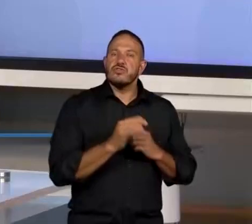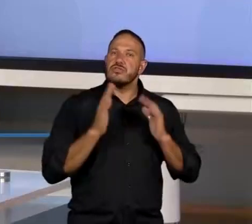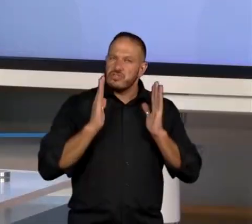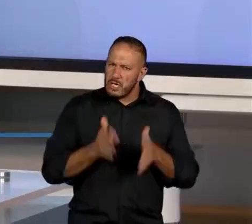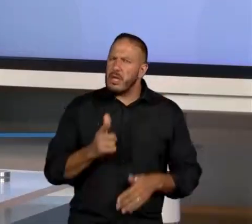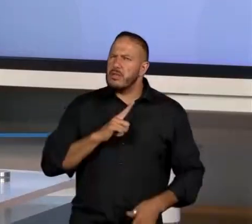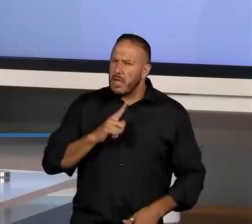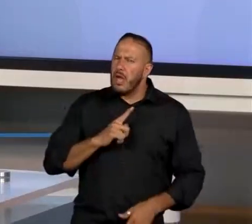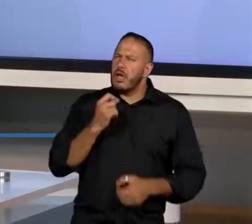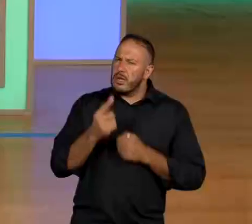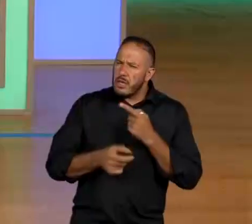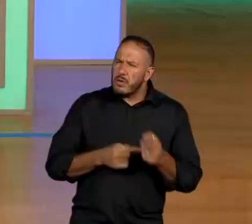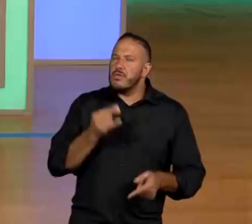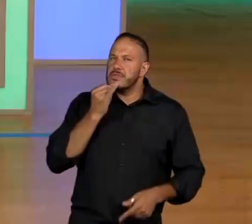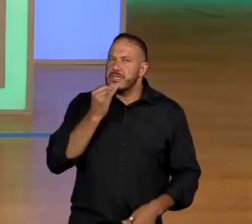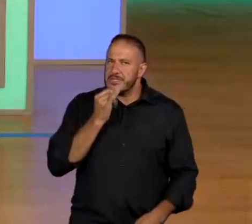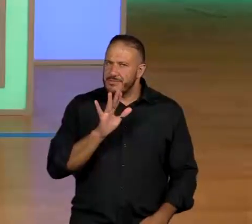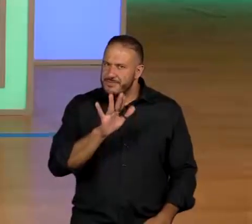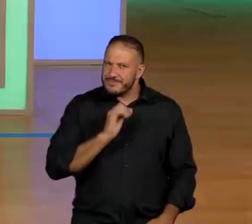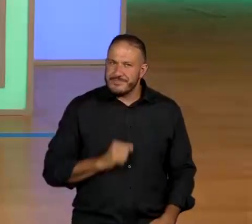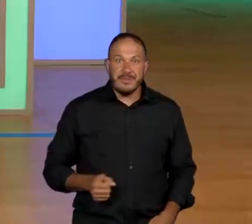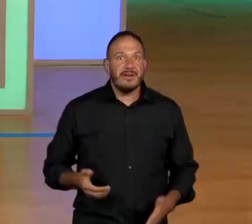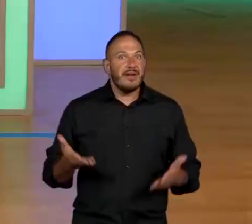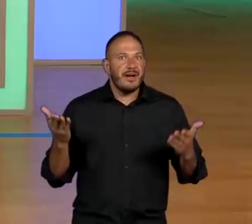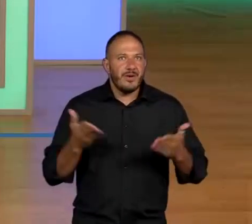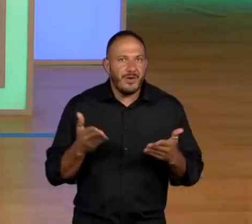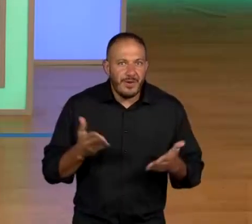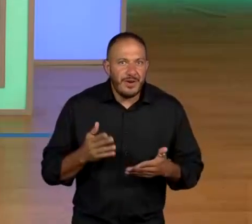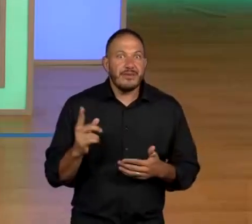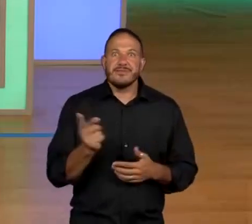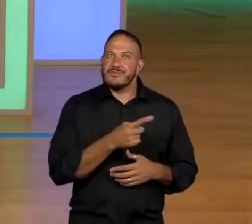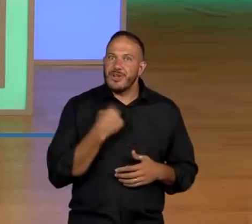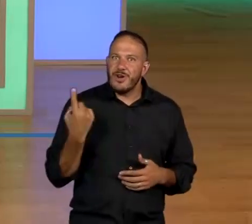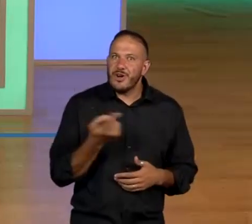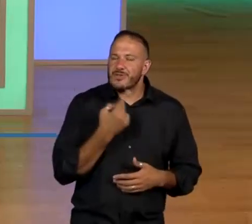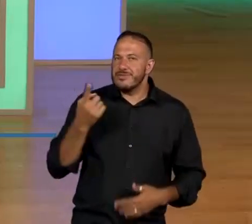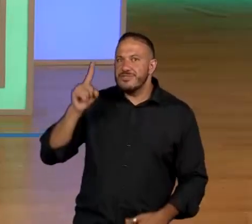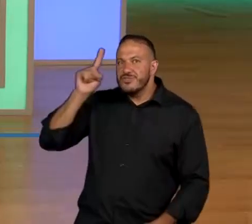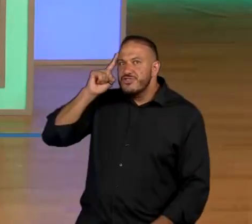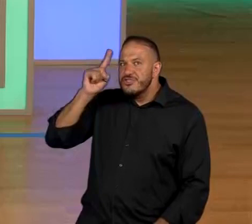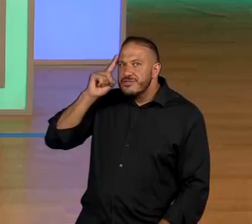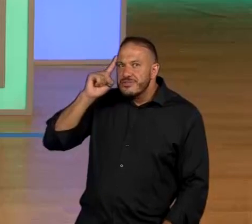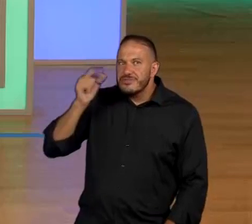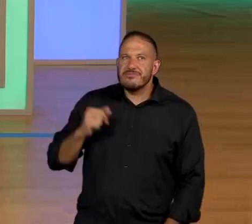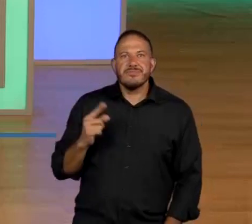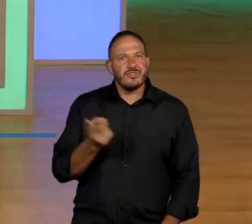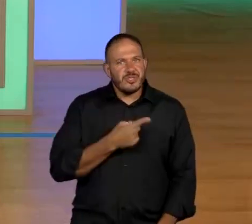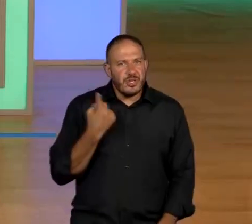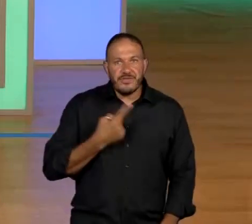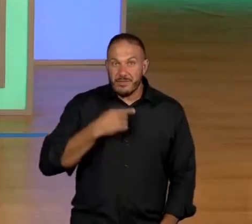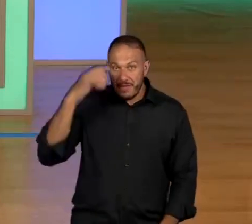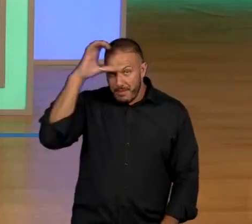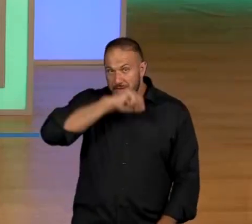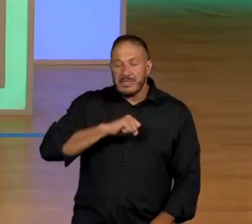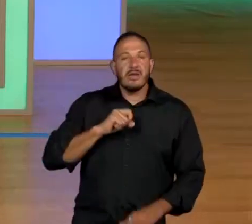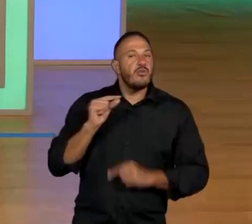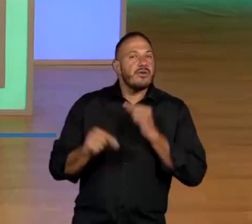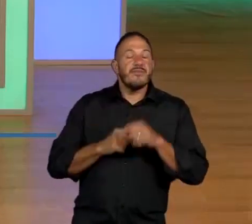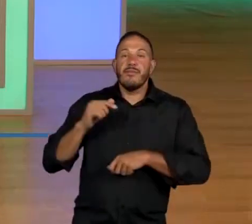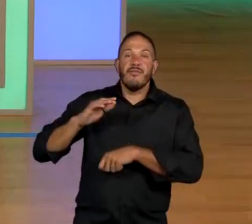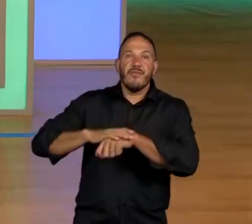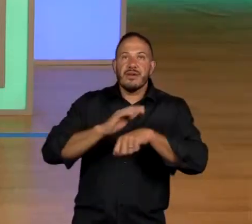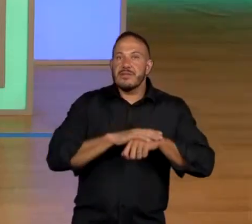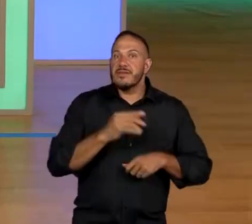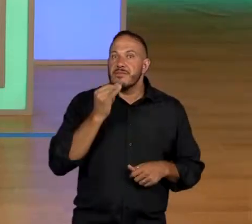exemplos. Agora, nossa casa, nosso dia a dia, nós vamos aprender o que fazer, por exemplo,